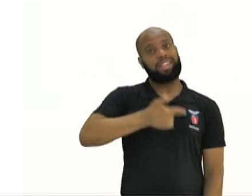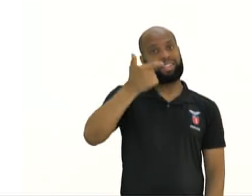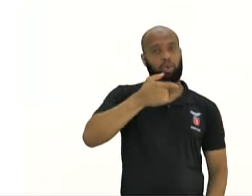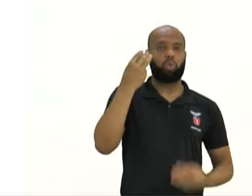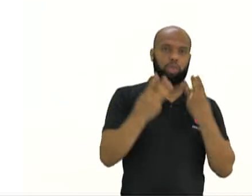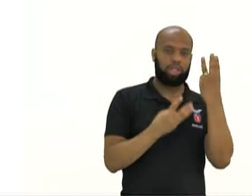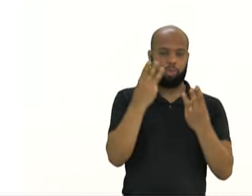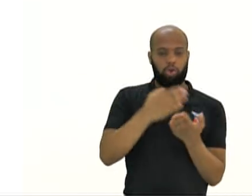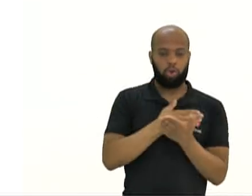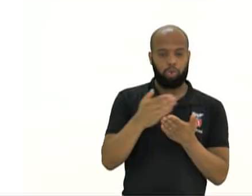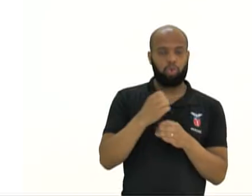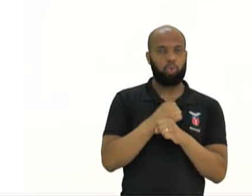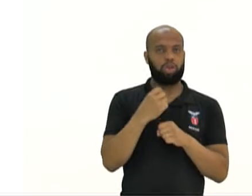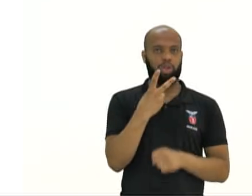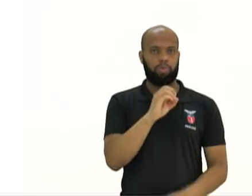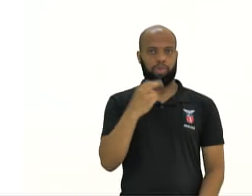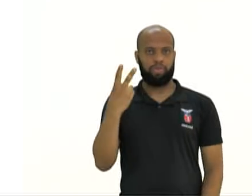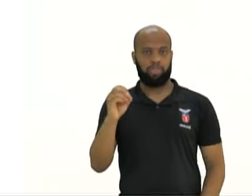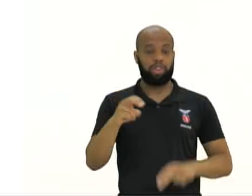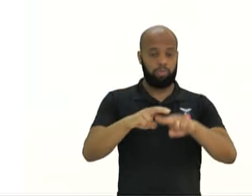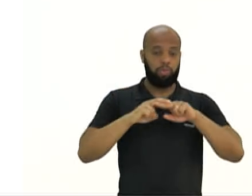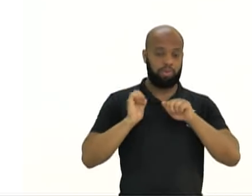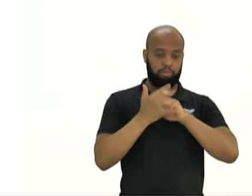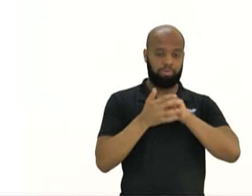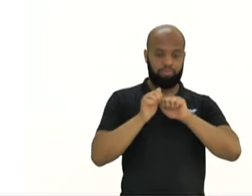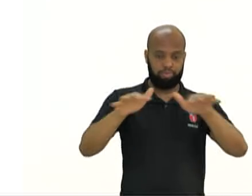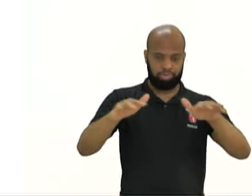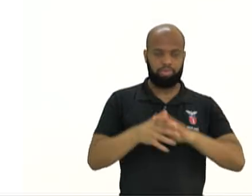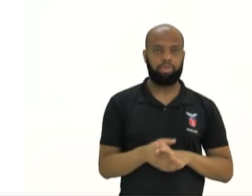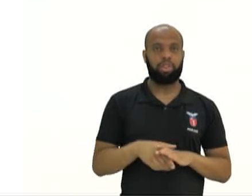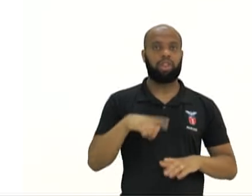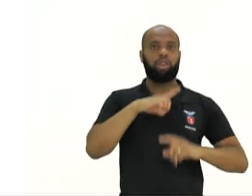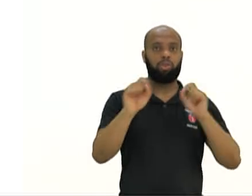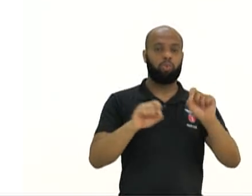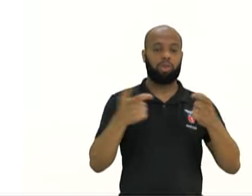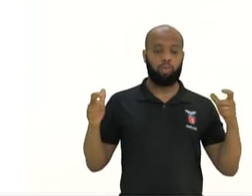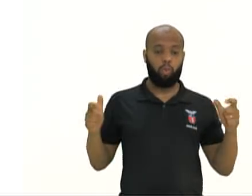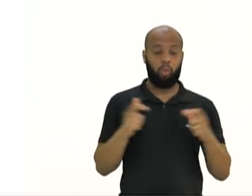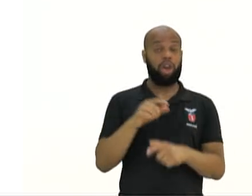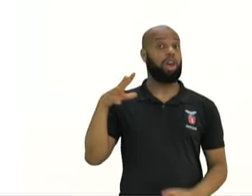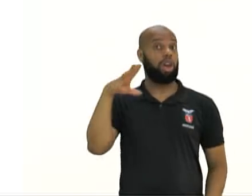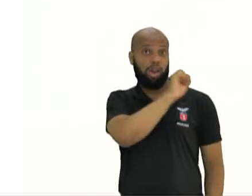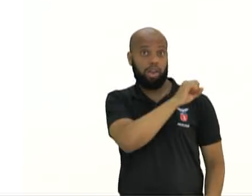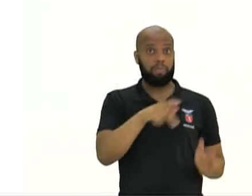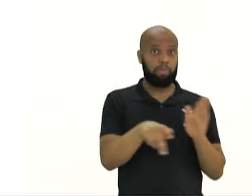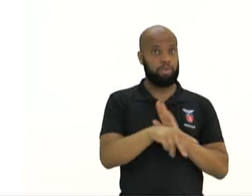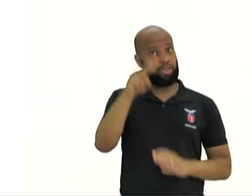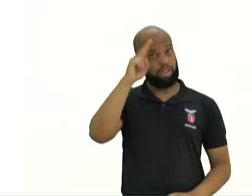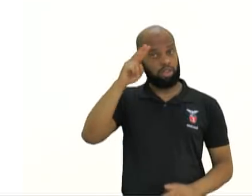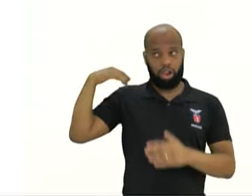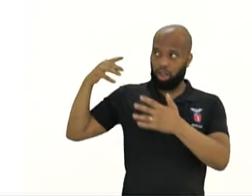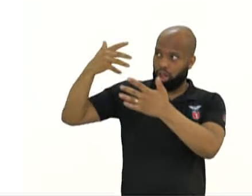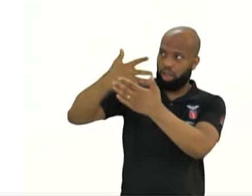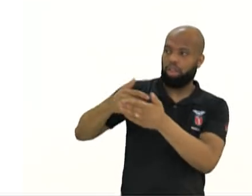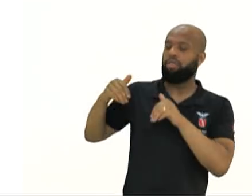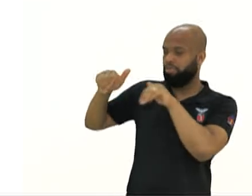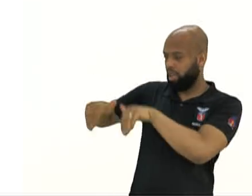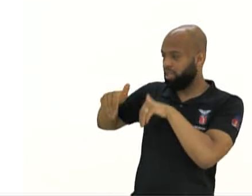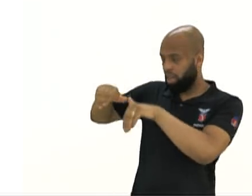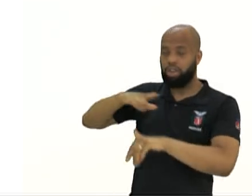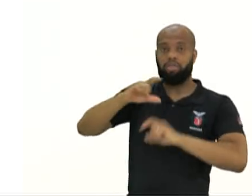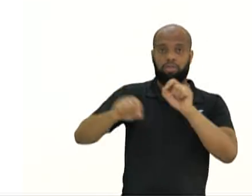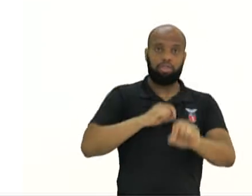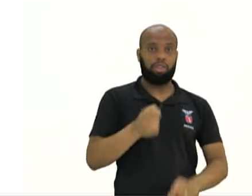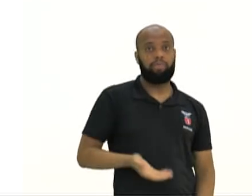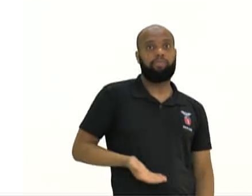que iniciou aqui em 2020, devido à pandemia. Foi a contração mais rápida da história, né? E esse crescimento aí